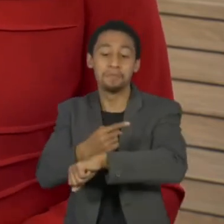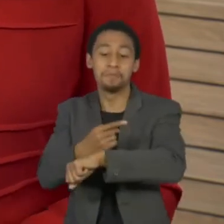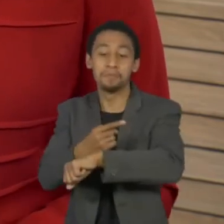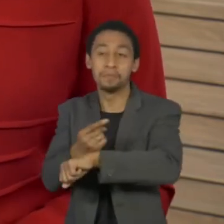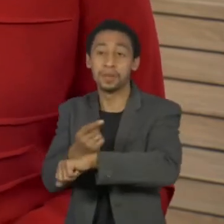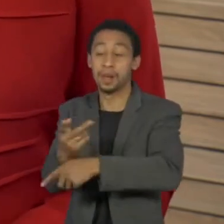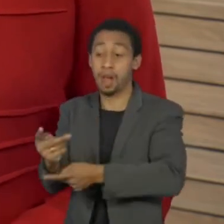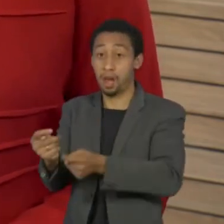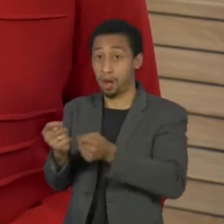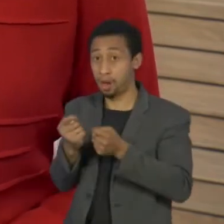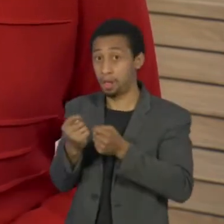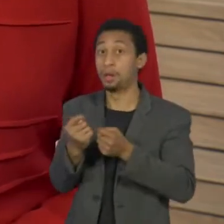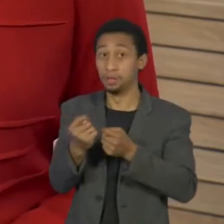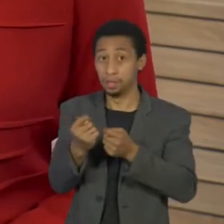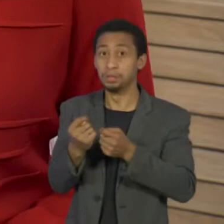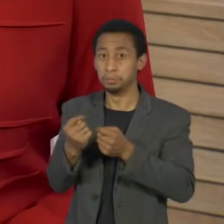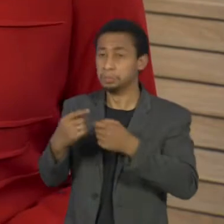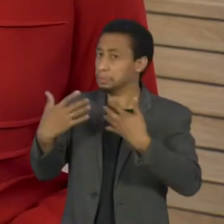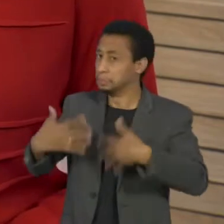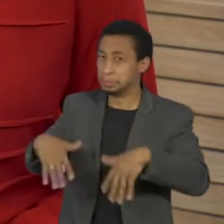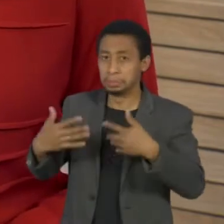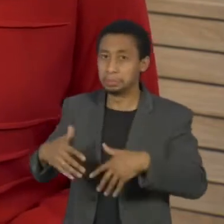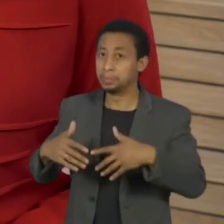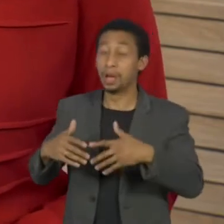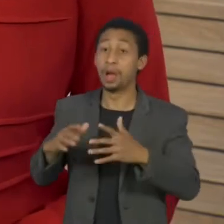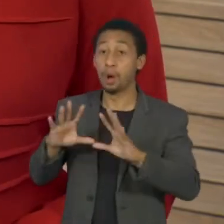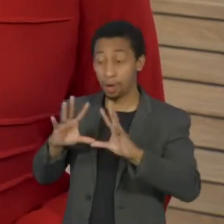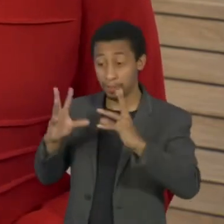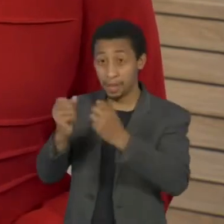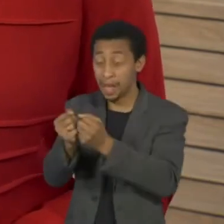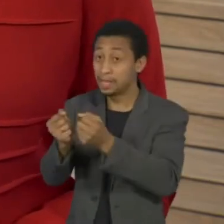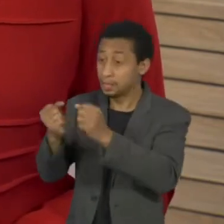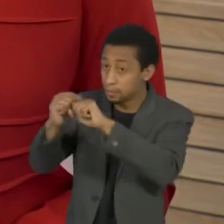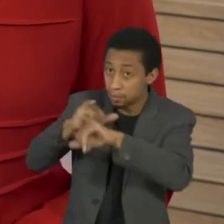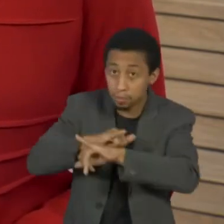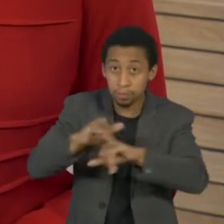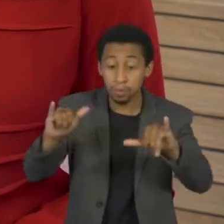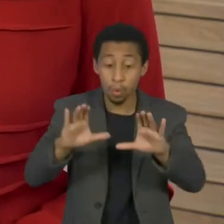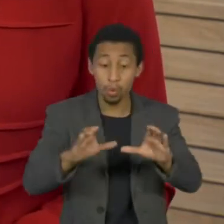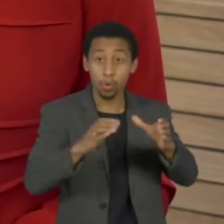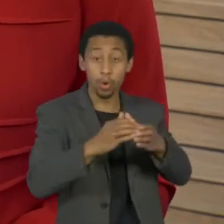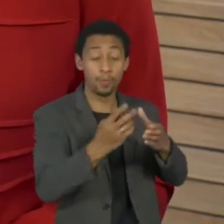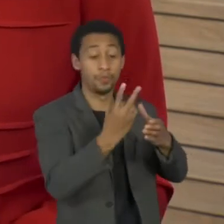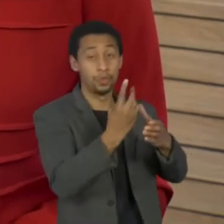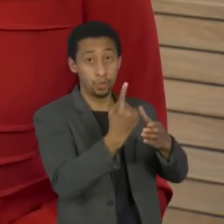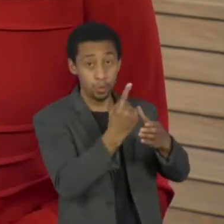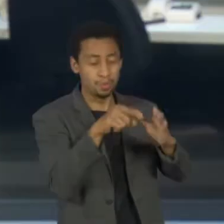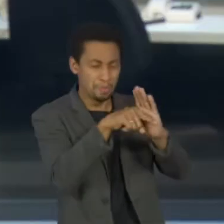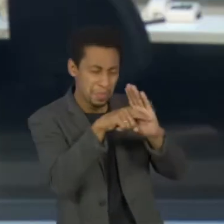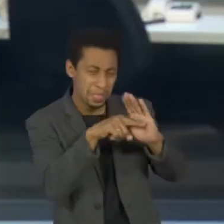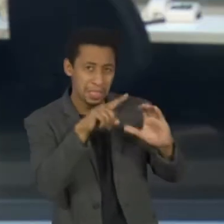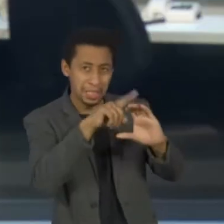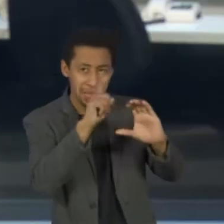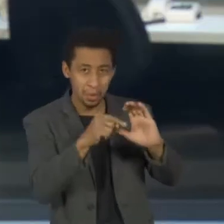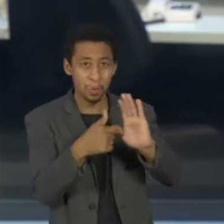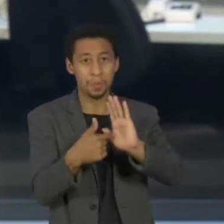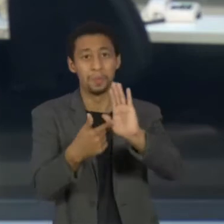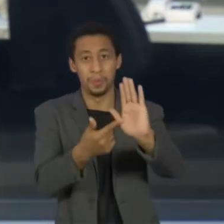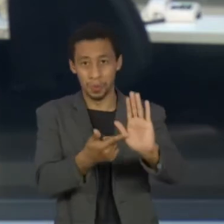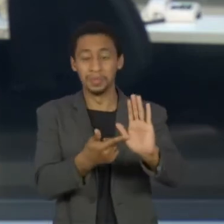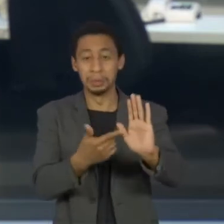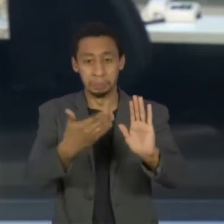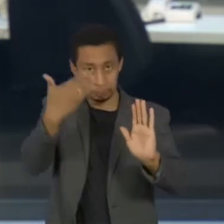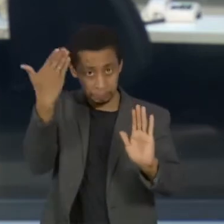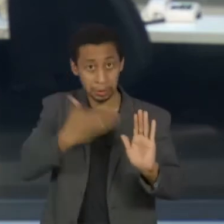nos cálculos da Organização Mundial da Saúde, a OMS, e de um grupo de 21 pesquisadores. E apesar de